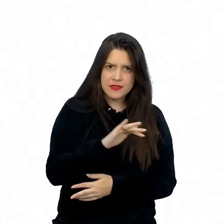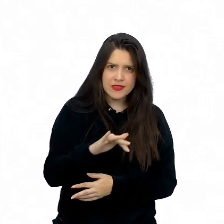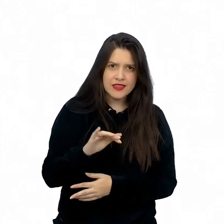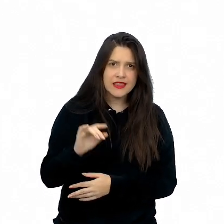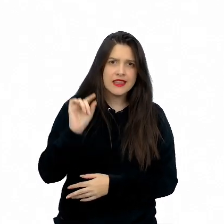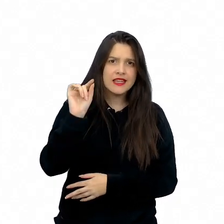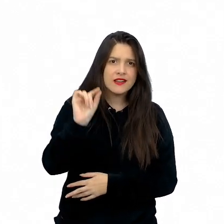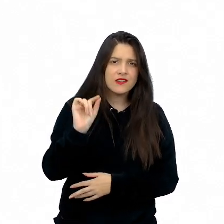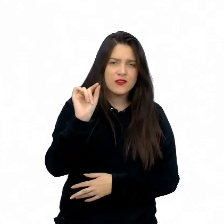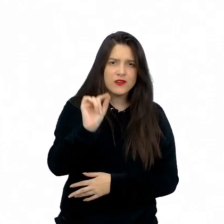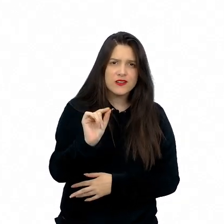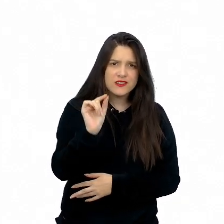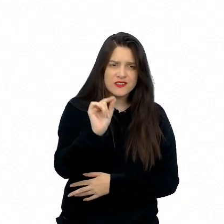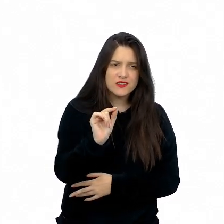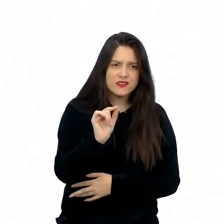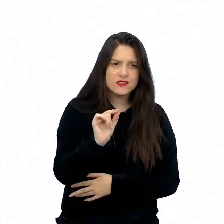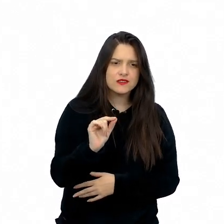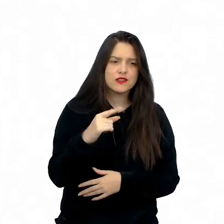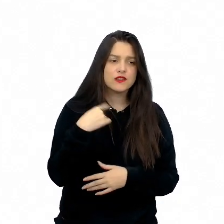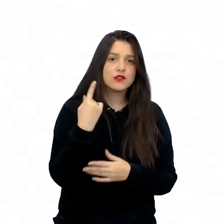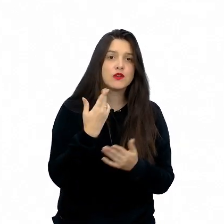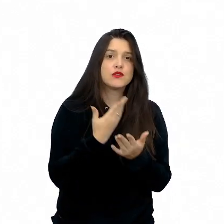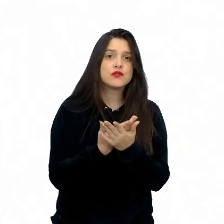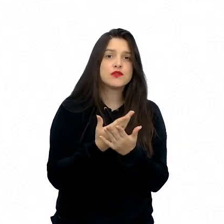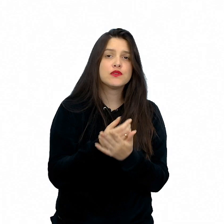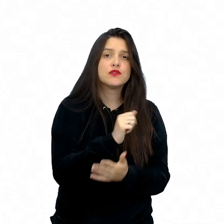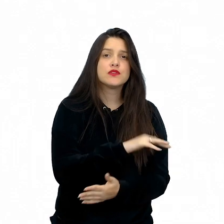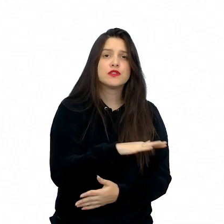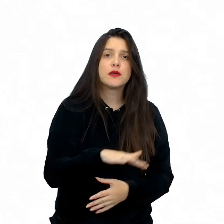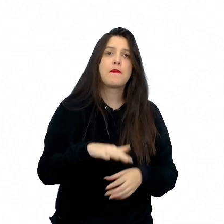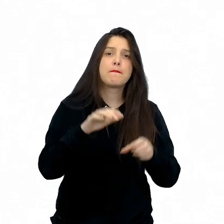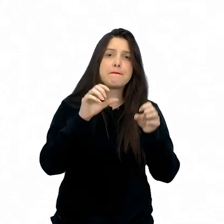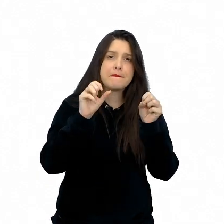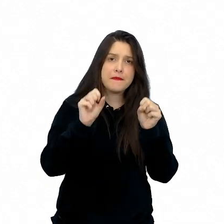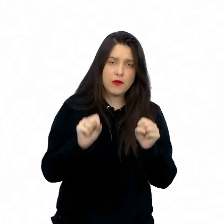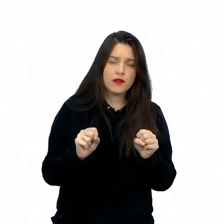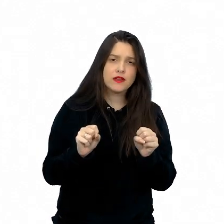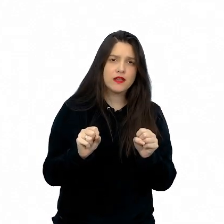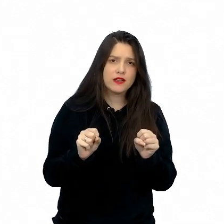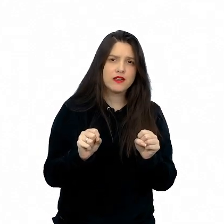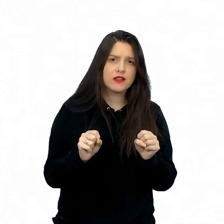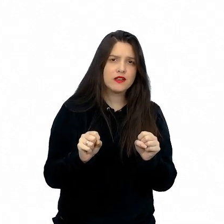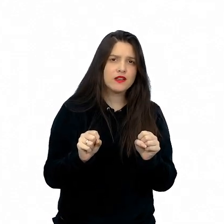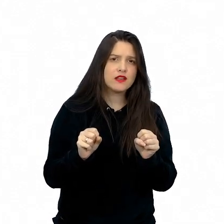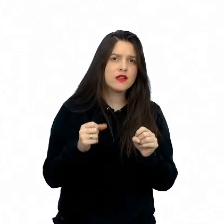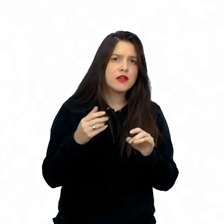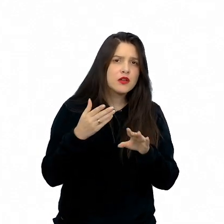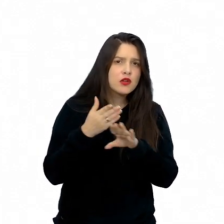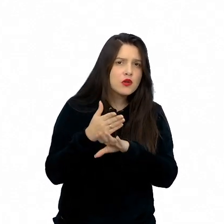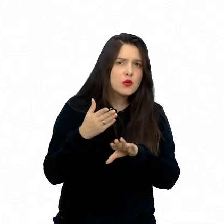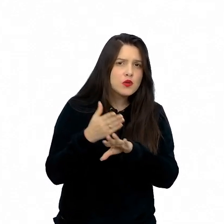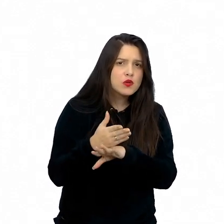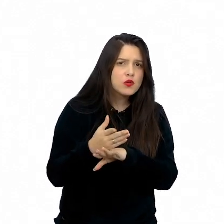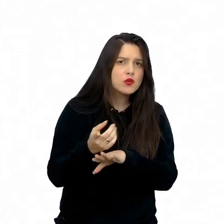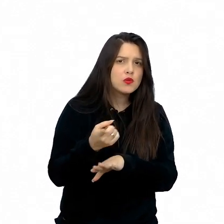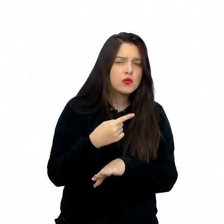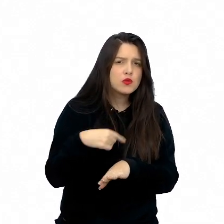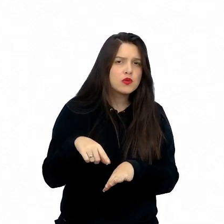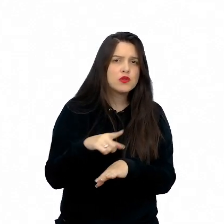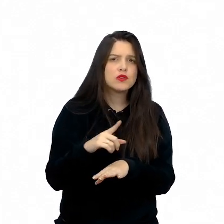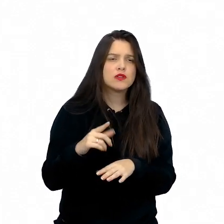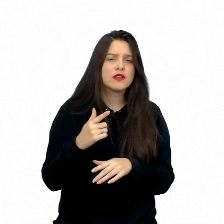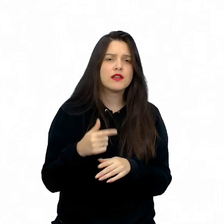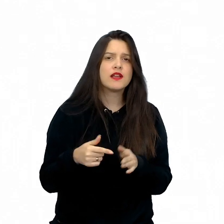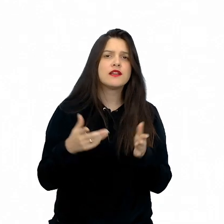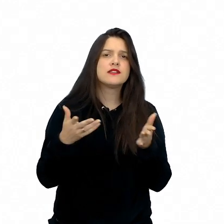o que o nosso estudante aí, ele pode, possível erro que ele pode cometer?